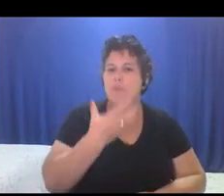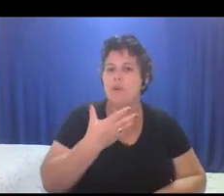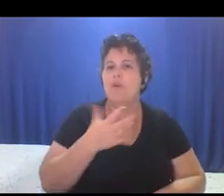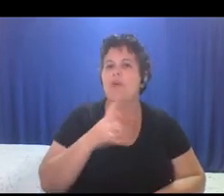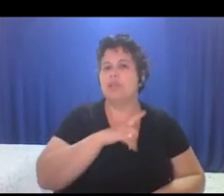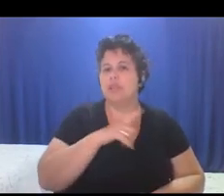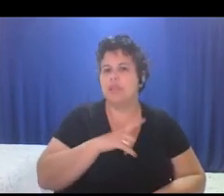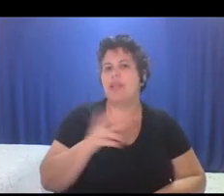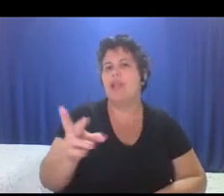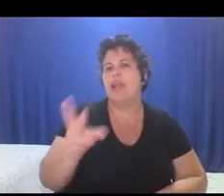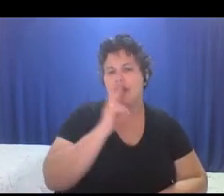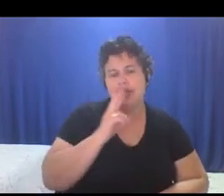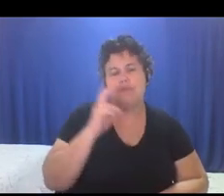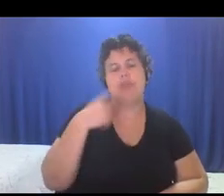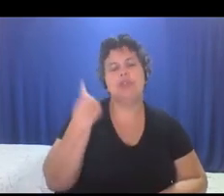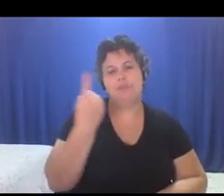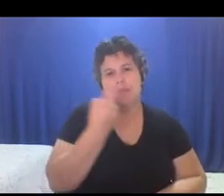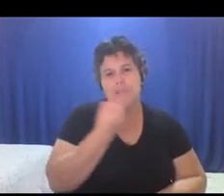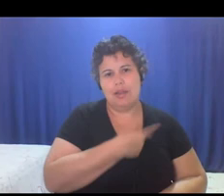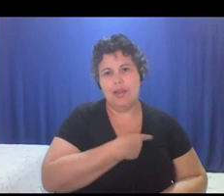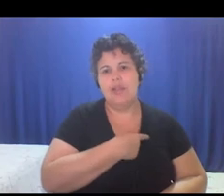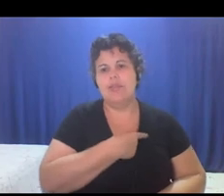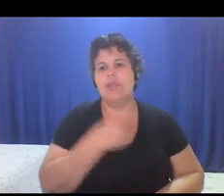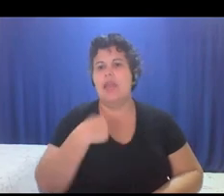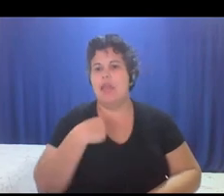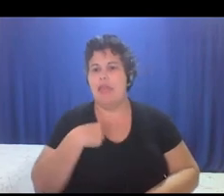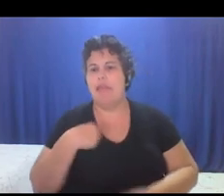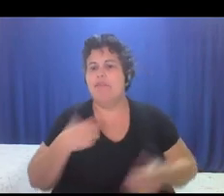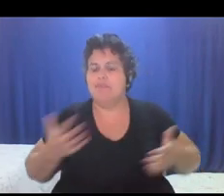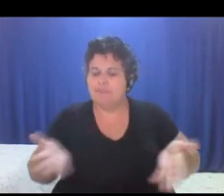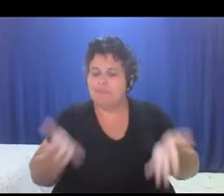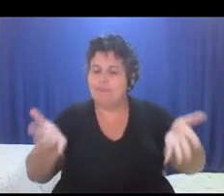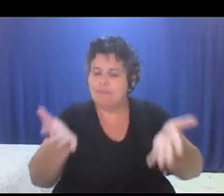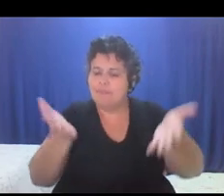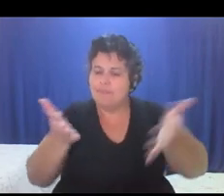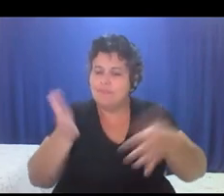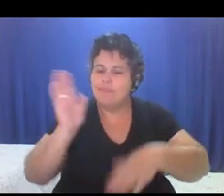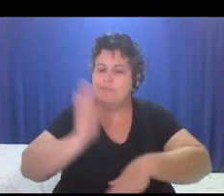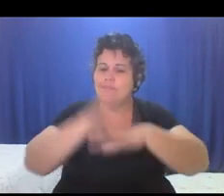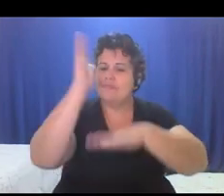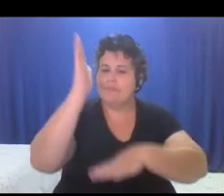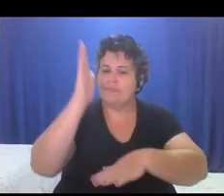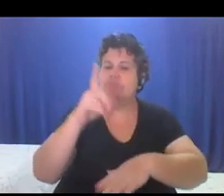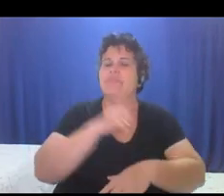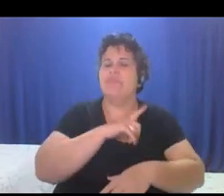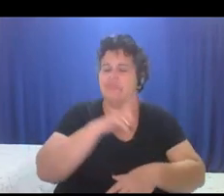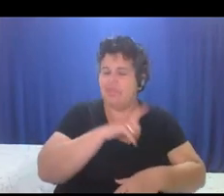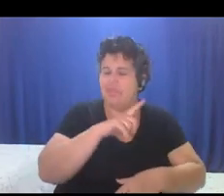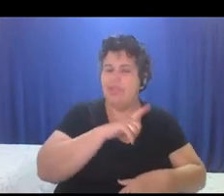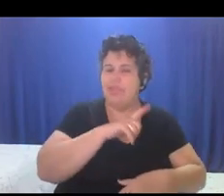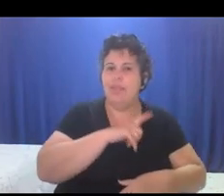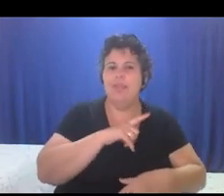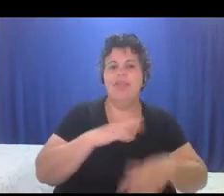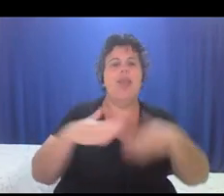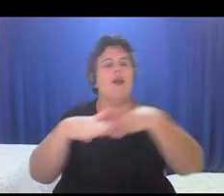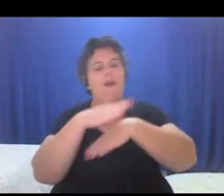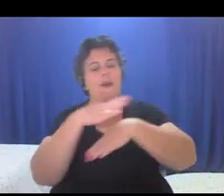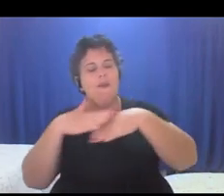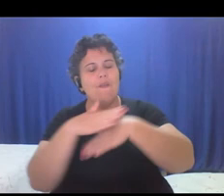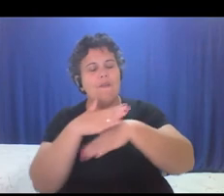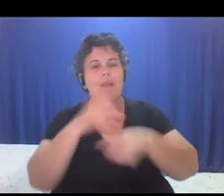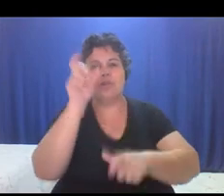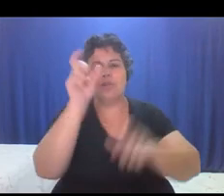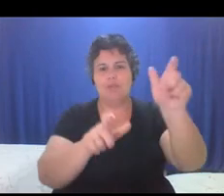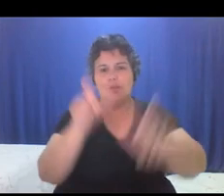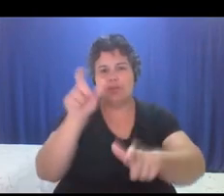né? Então, assim, isso que me motiva cada dia mais é estar aí conversando com essas pessoas, trazendo